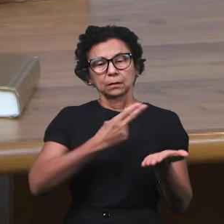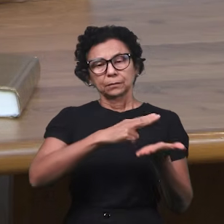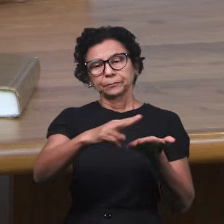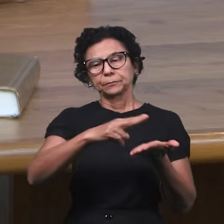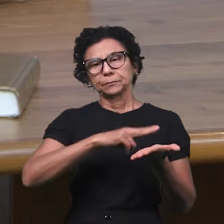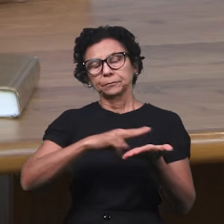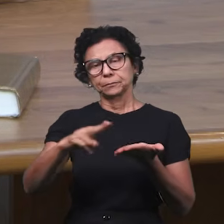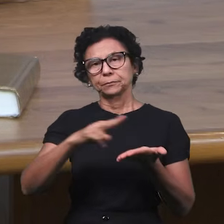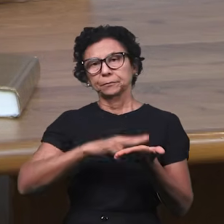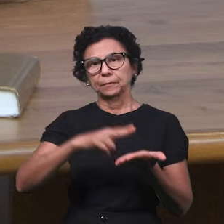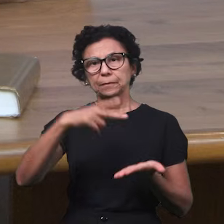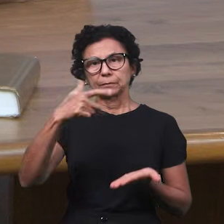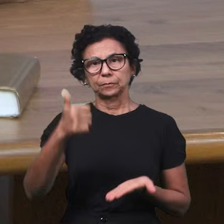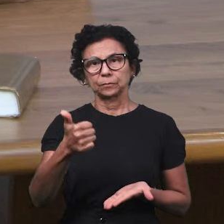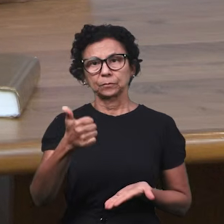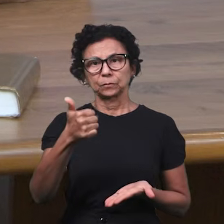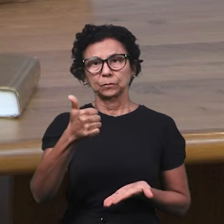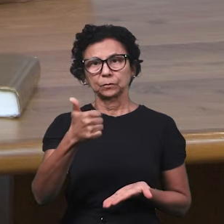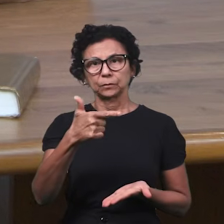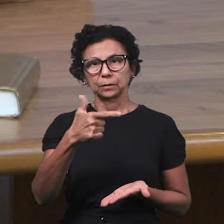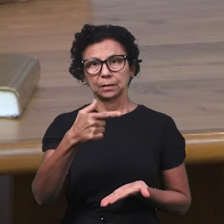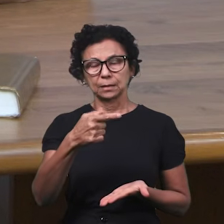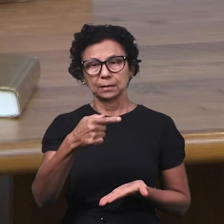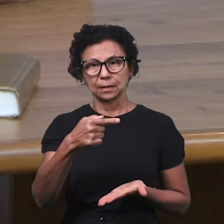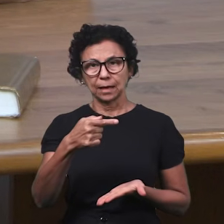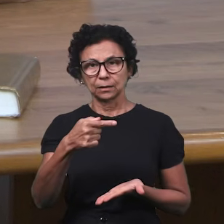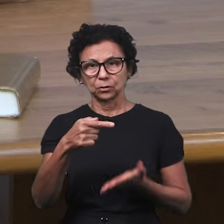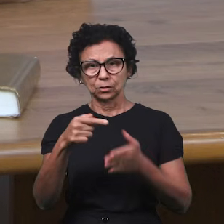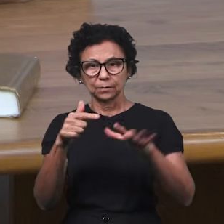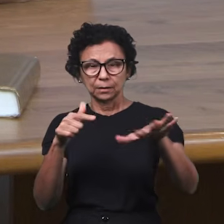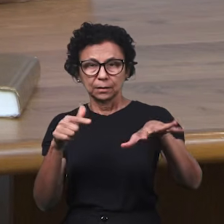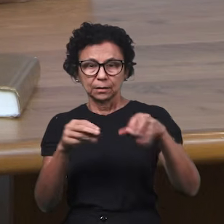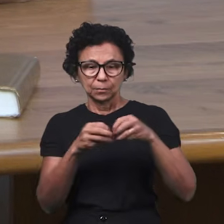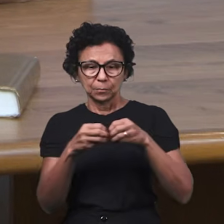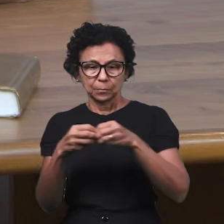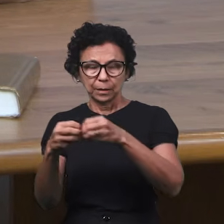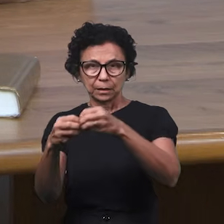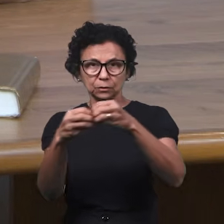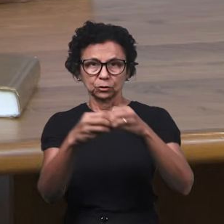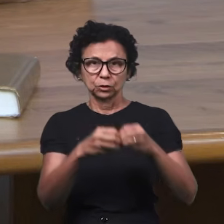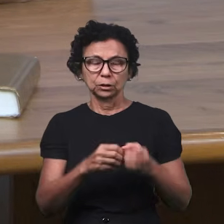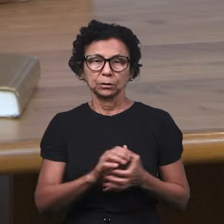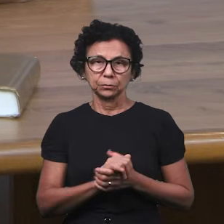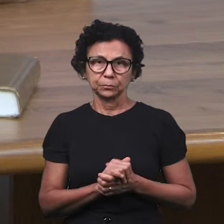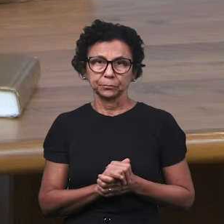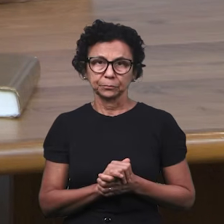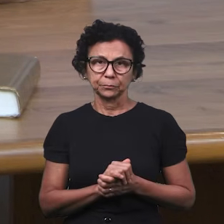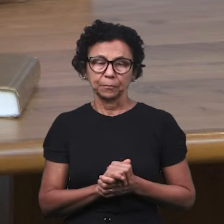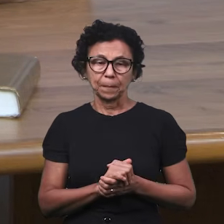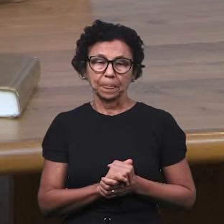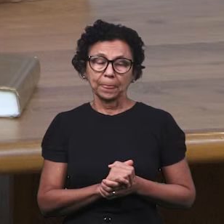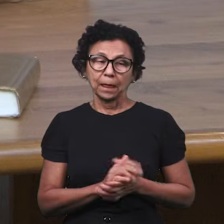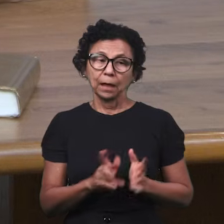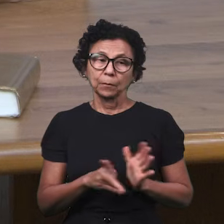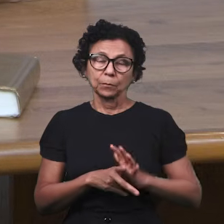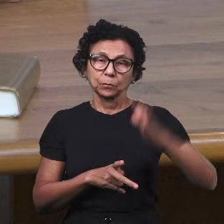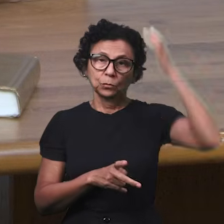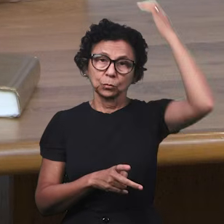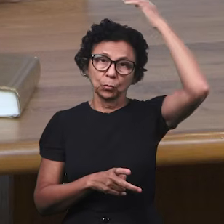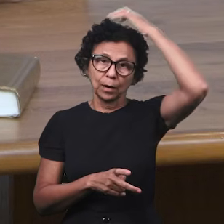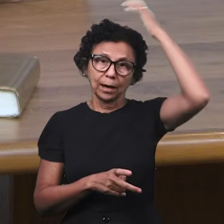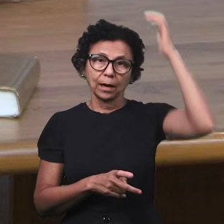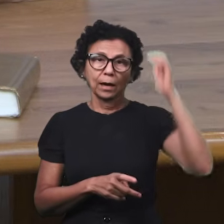127 províncias do reino de Assuero, com palavras de paz e fidelidade,